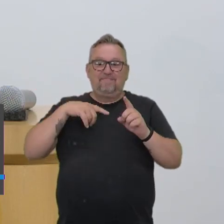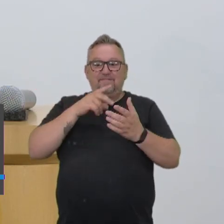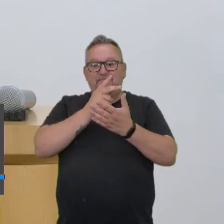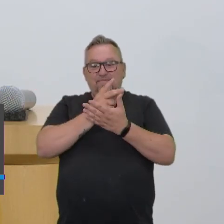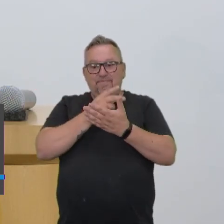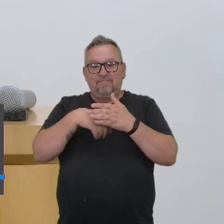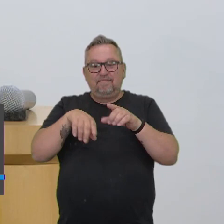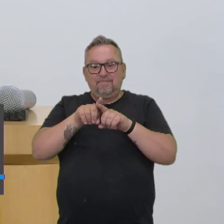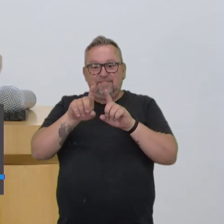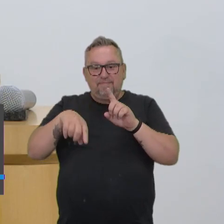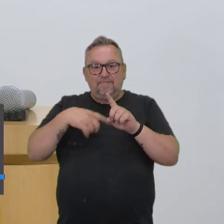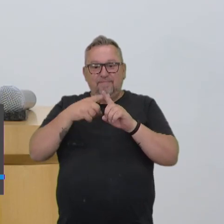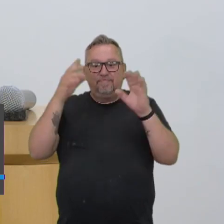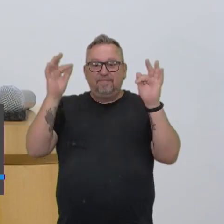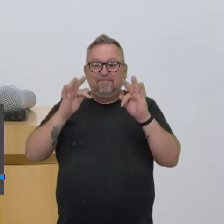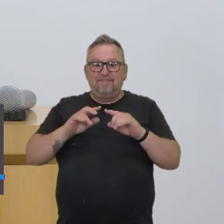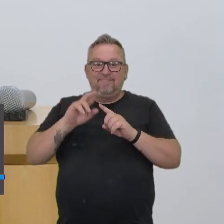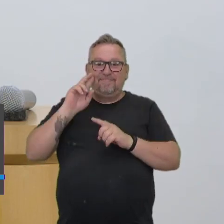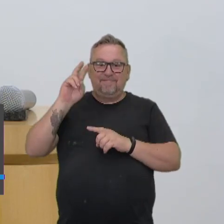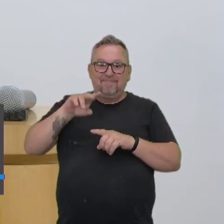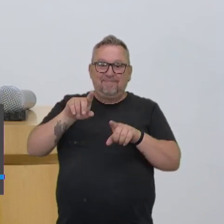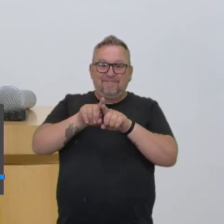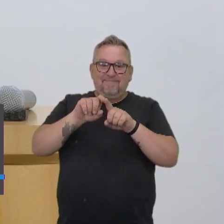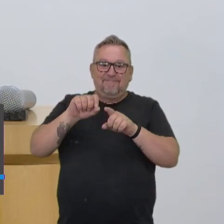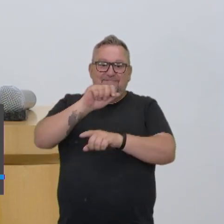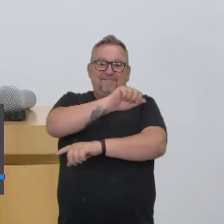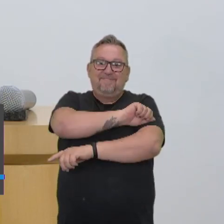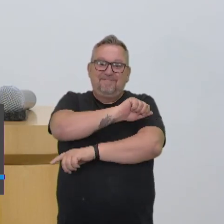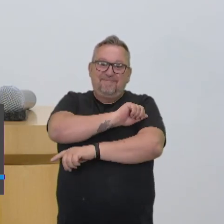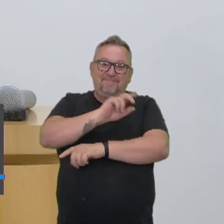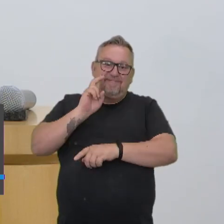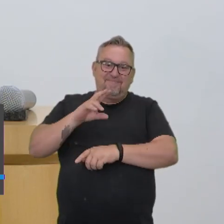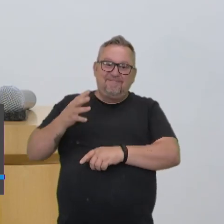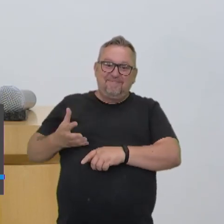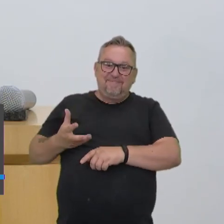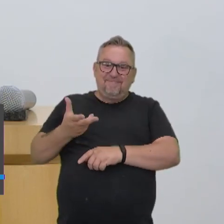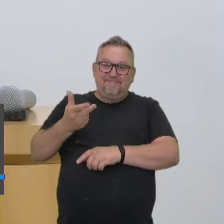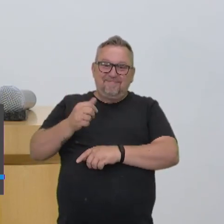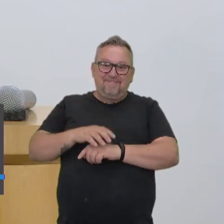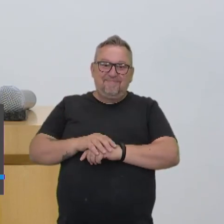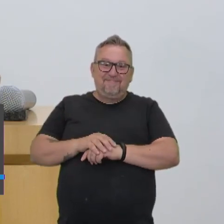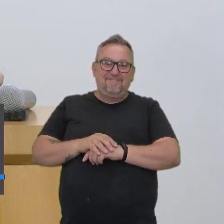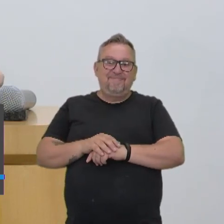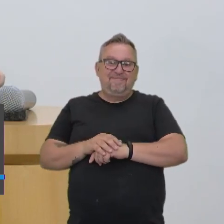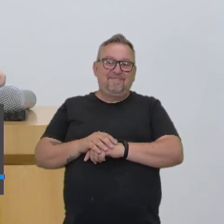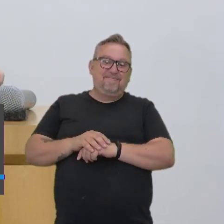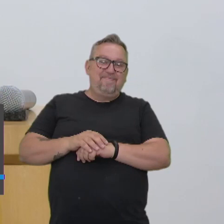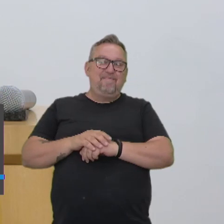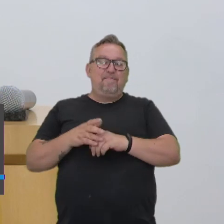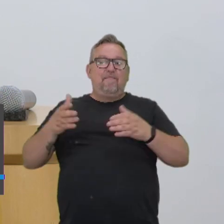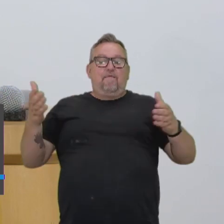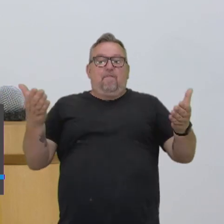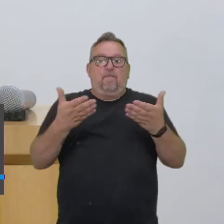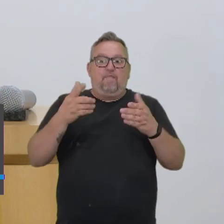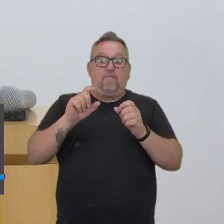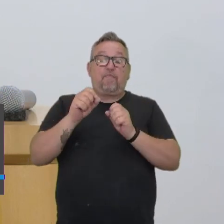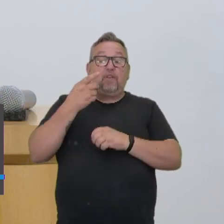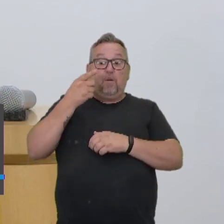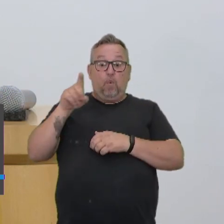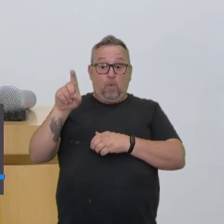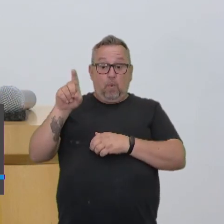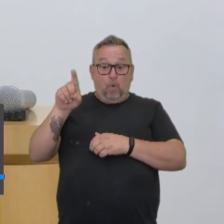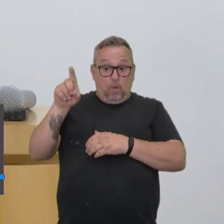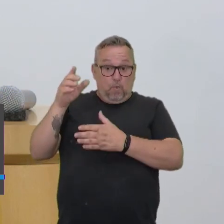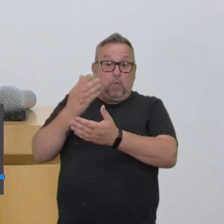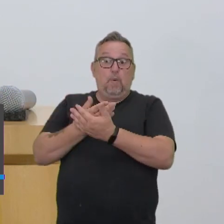tempo, é a parte mais feliz é quando eu olho depois no Instagram dos meus alunos e vejo quão maravilhosos eles são. Então hoje vamos para a nossa última